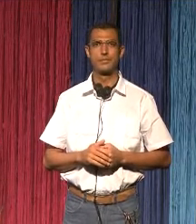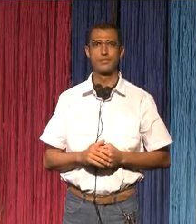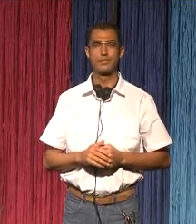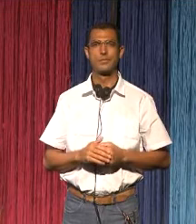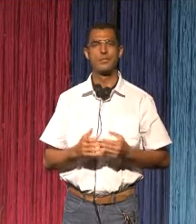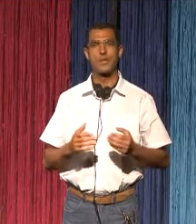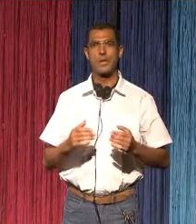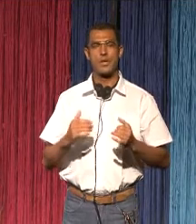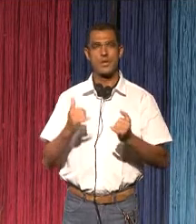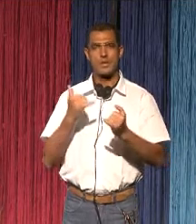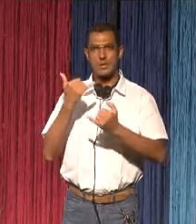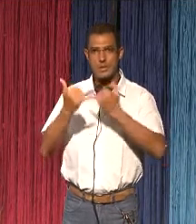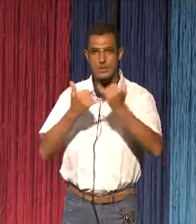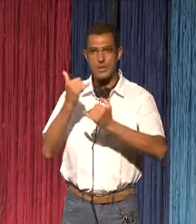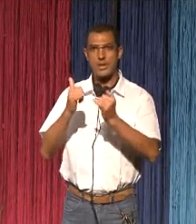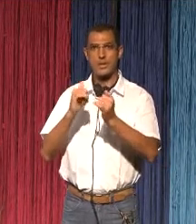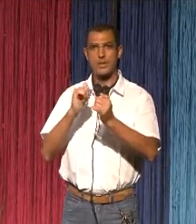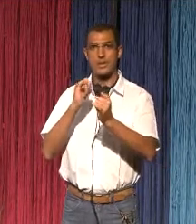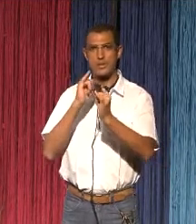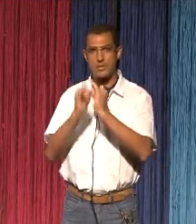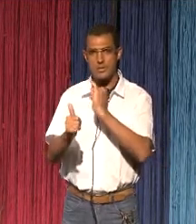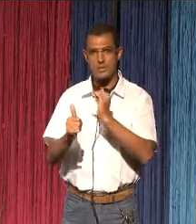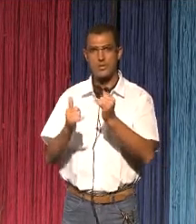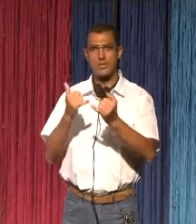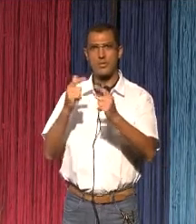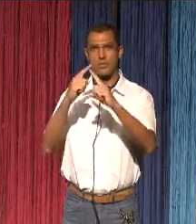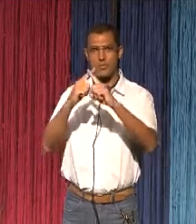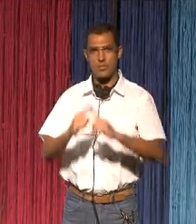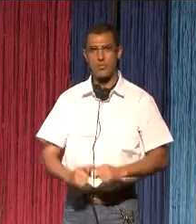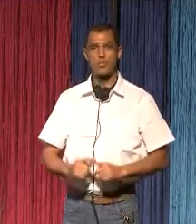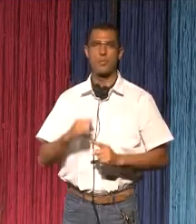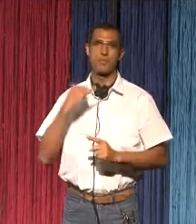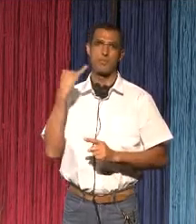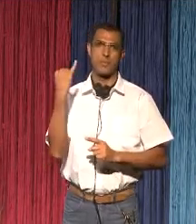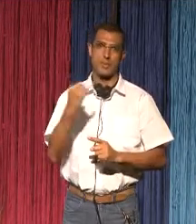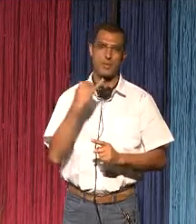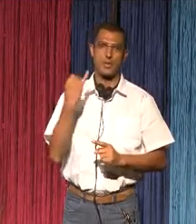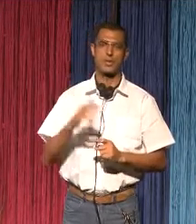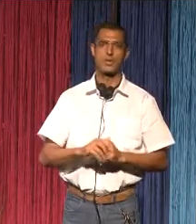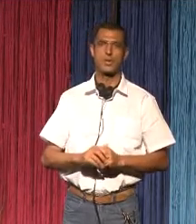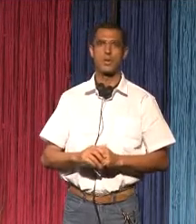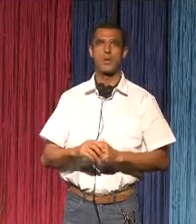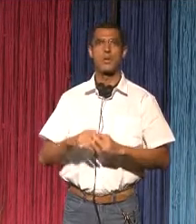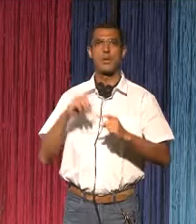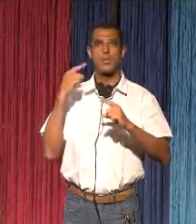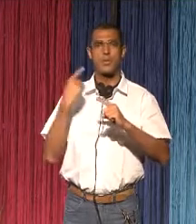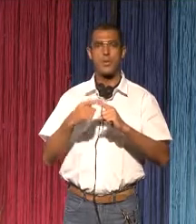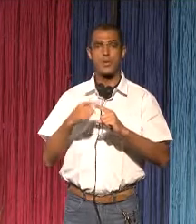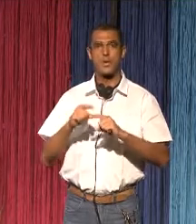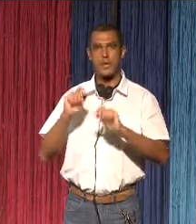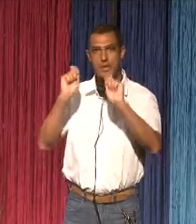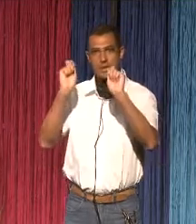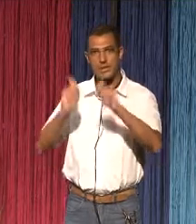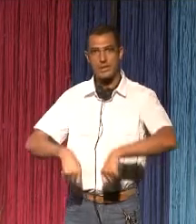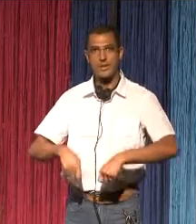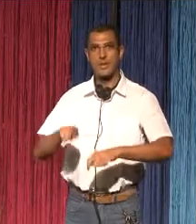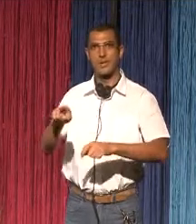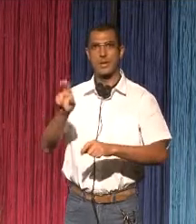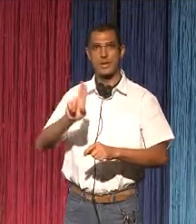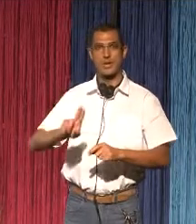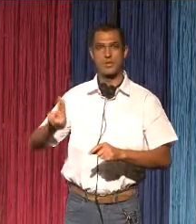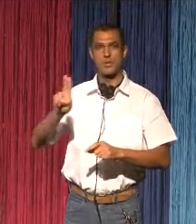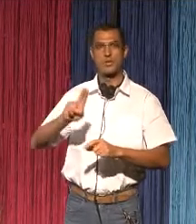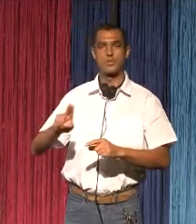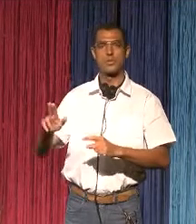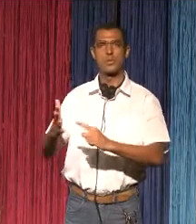os jogos são bons aliados e as brincadeiras, porque eles podem ser um recurso, né, em que, pela sua própria estrutura,